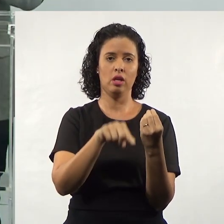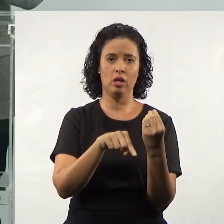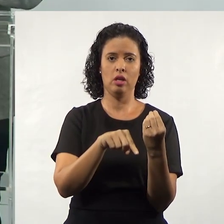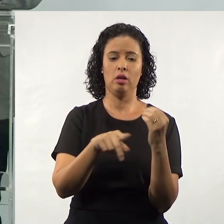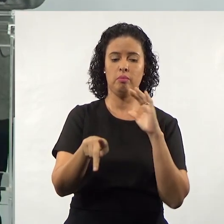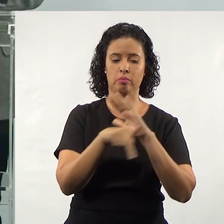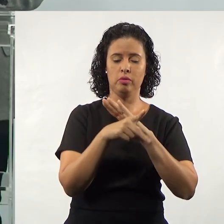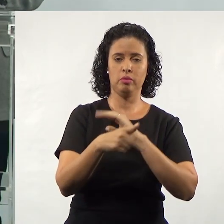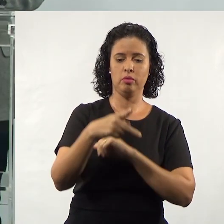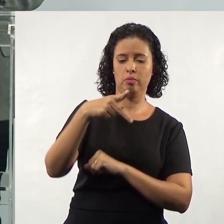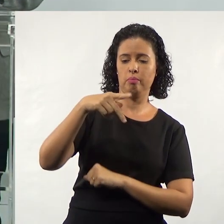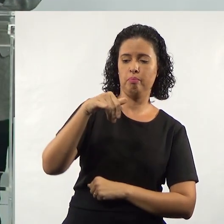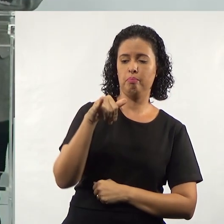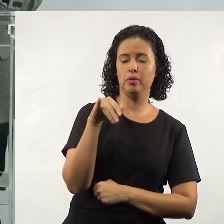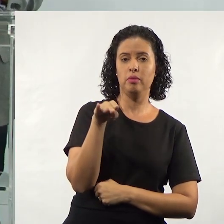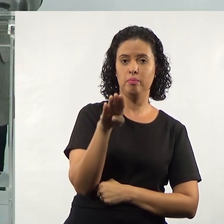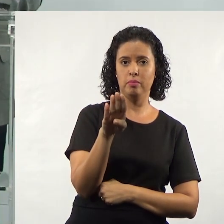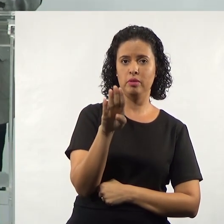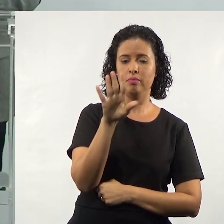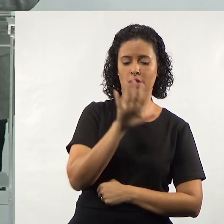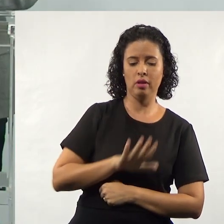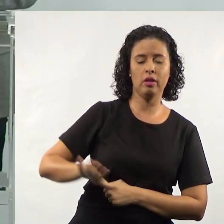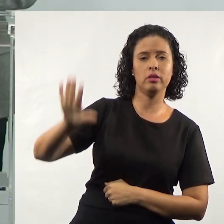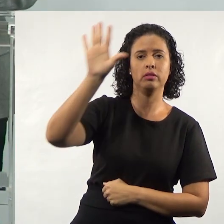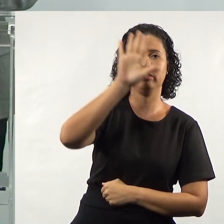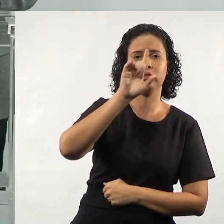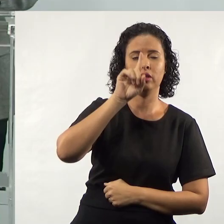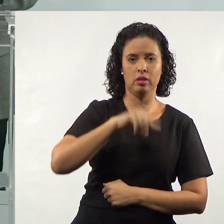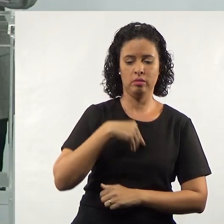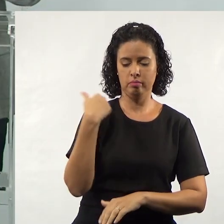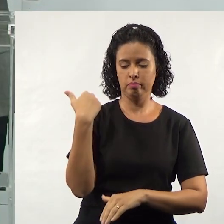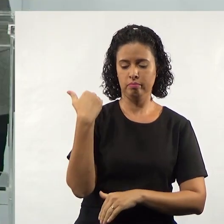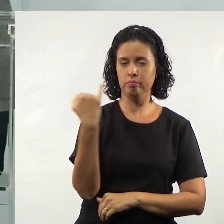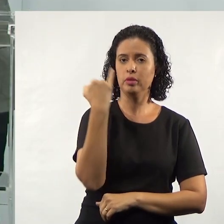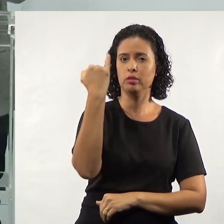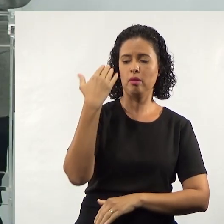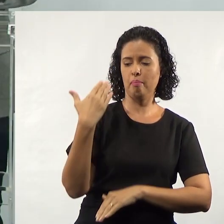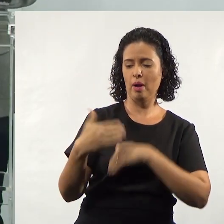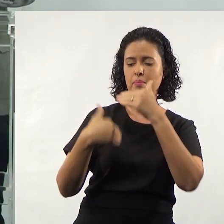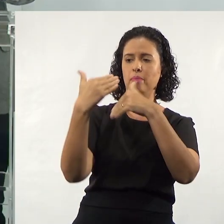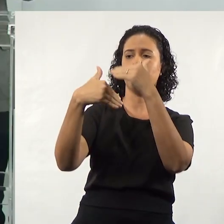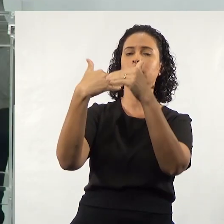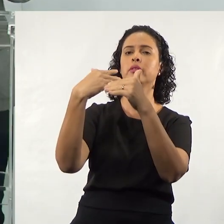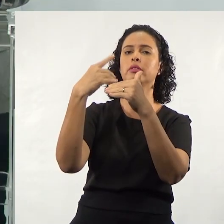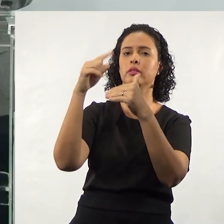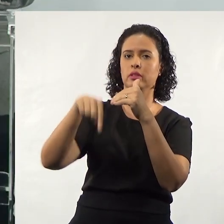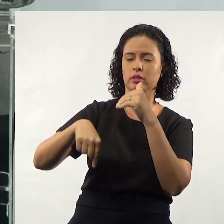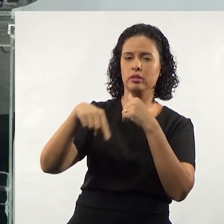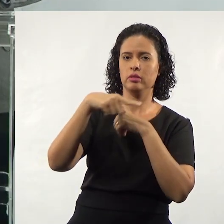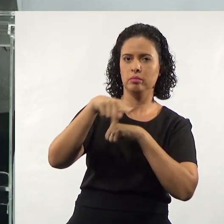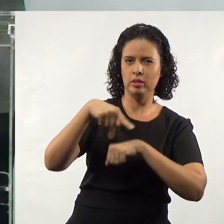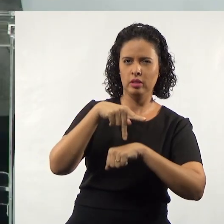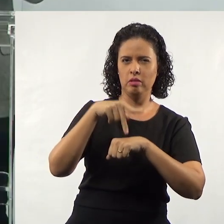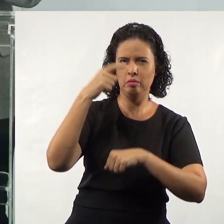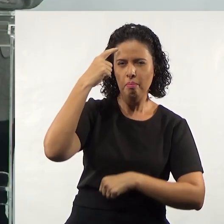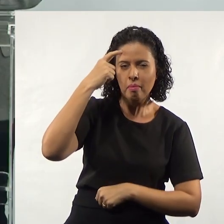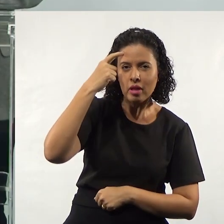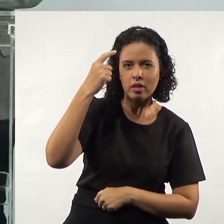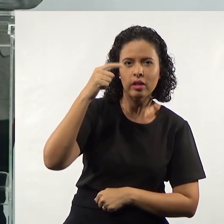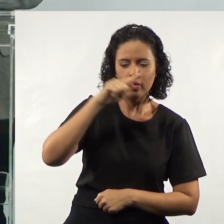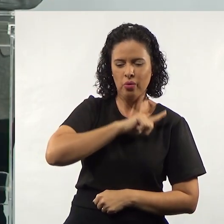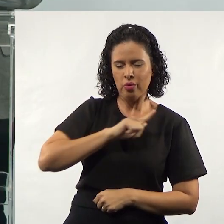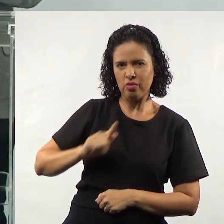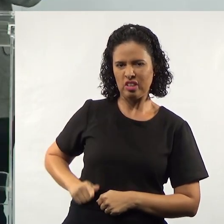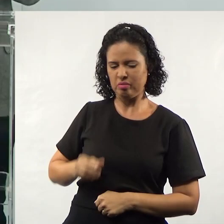PIB nacional. Ela é muito importante para o desenvolvimento do país. Então você acha que os governos, a